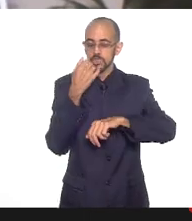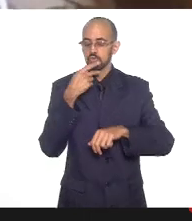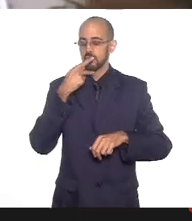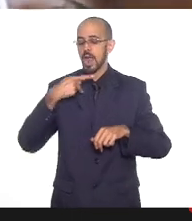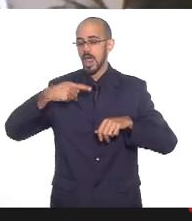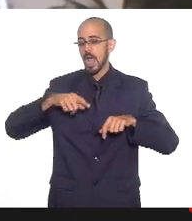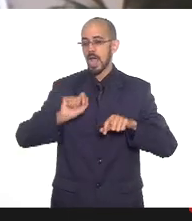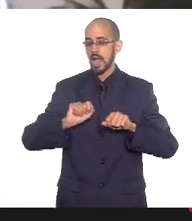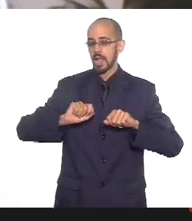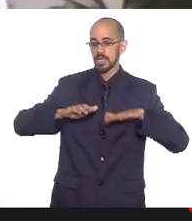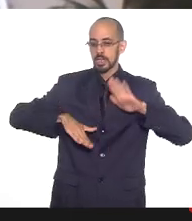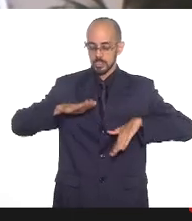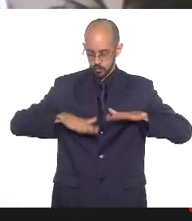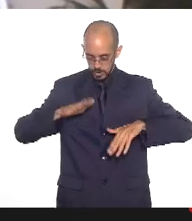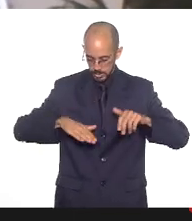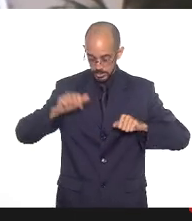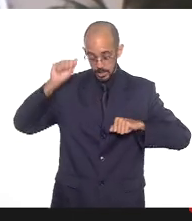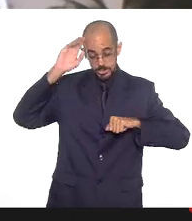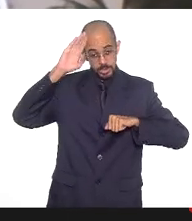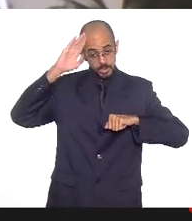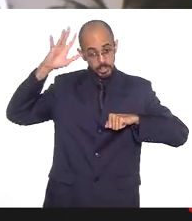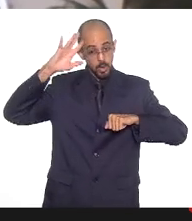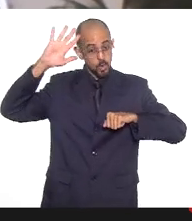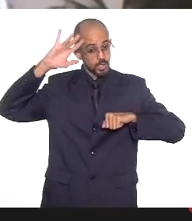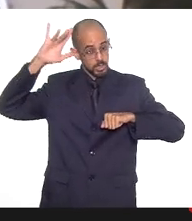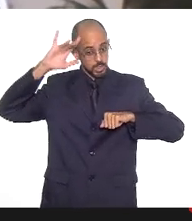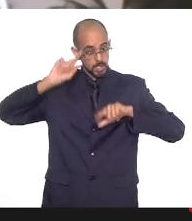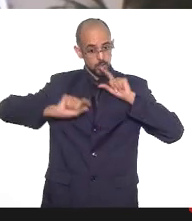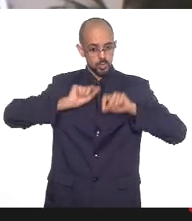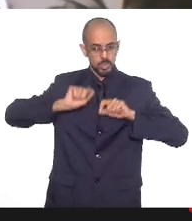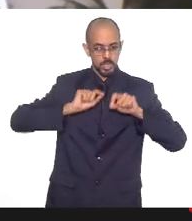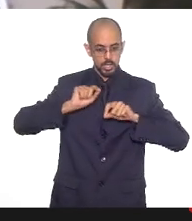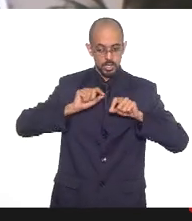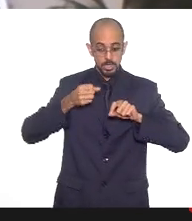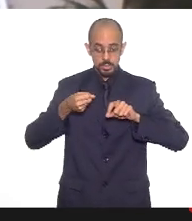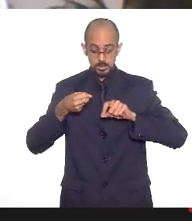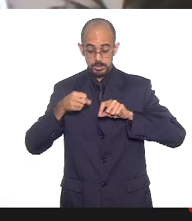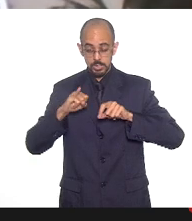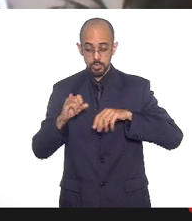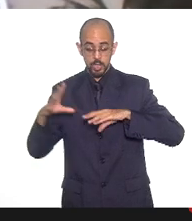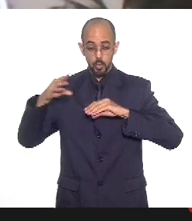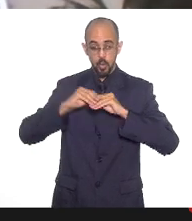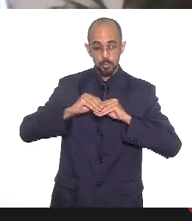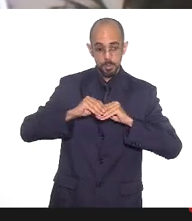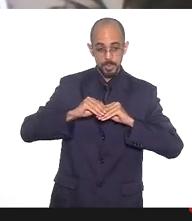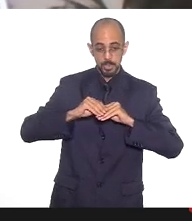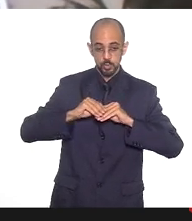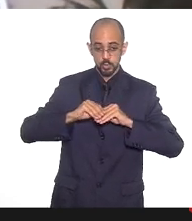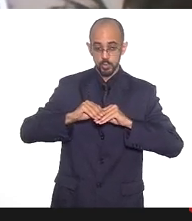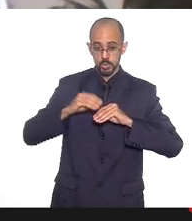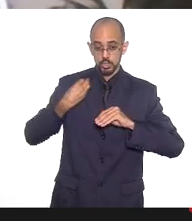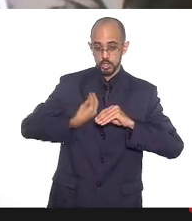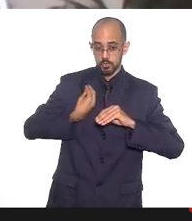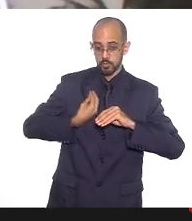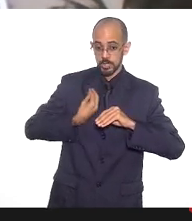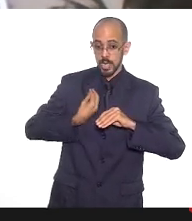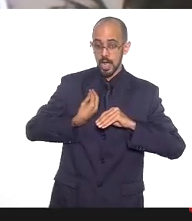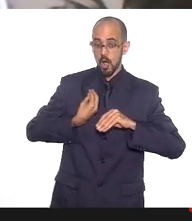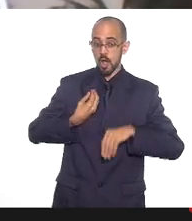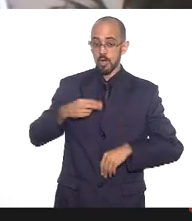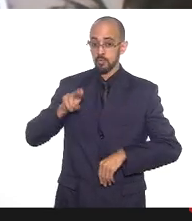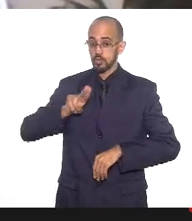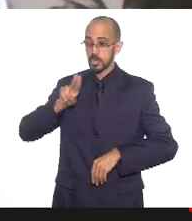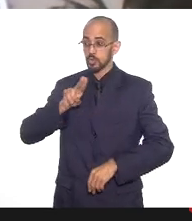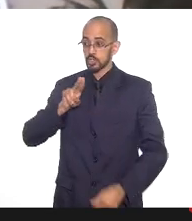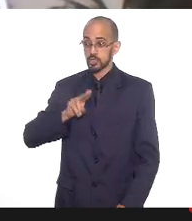vezes, em um campo teórico, em um plano teórico, uma extensão de vida útil, o montante de depreciação sujeito é o montante